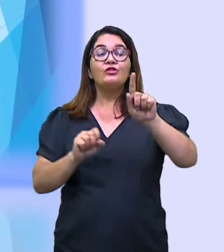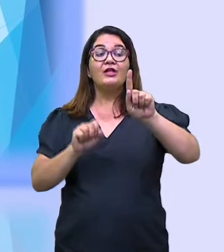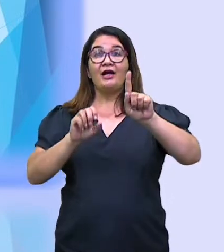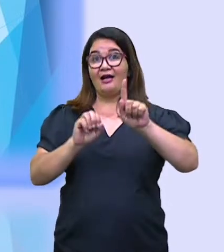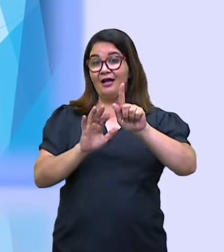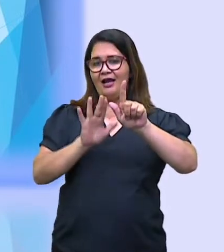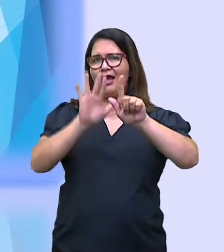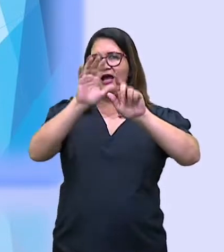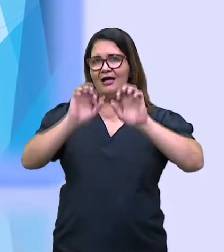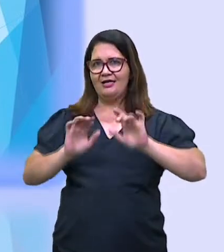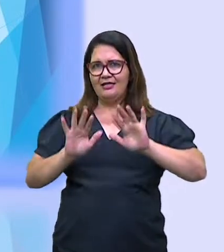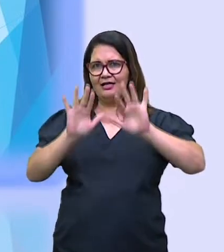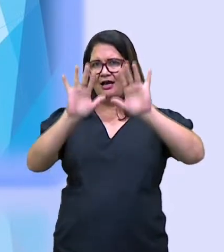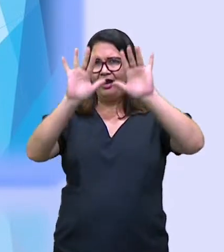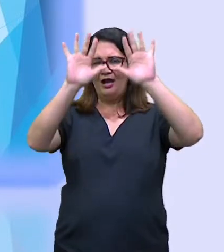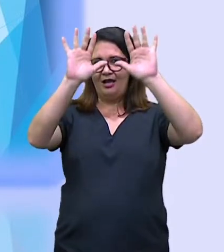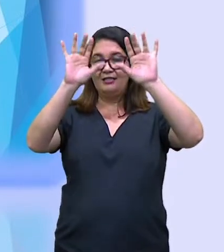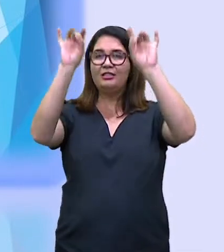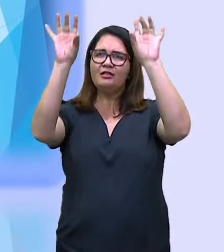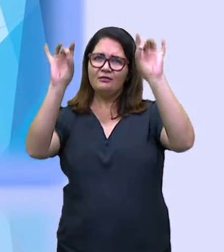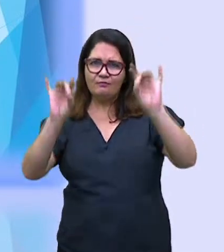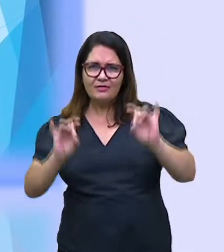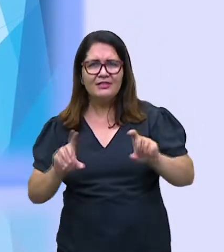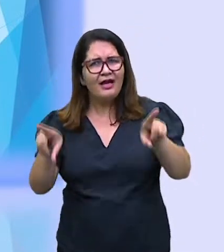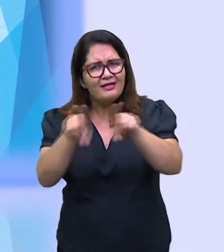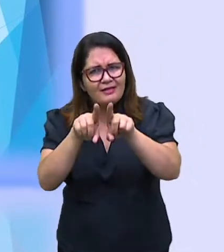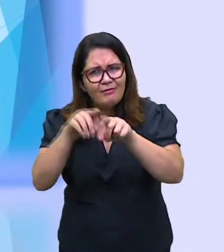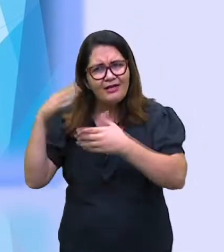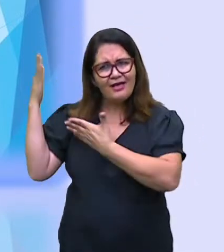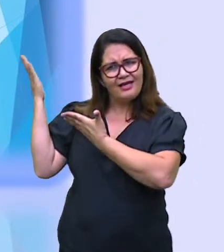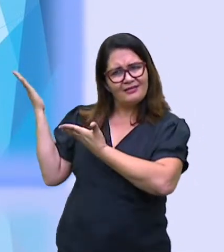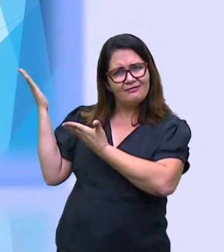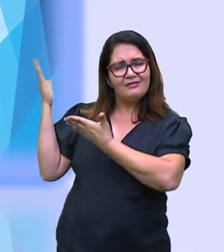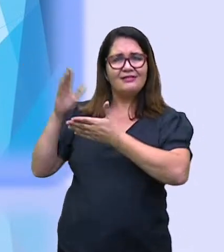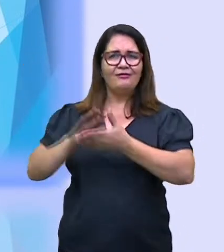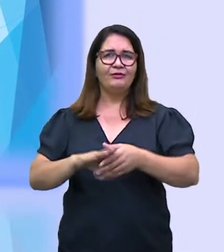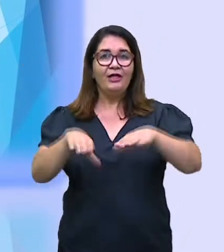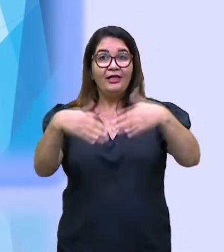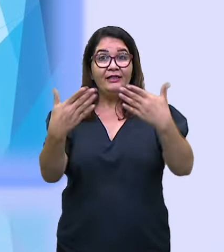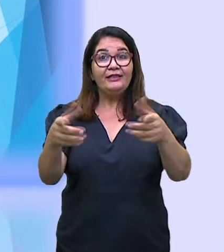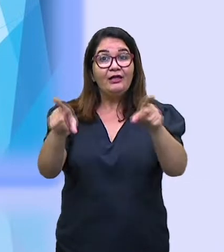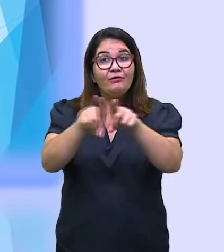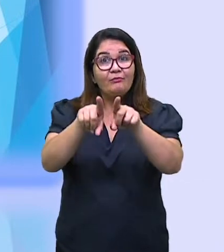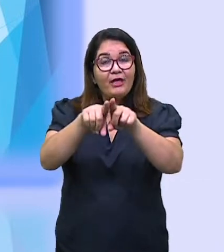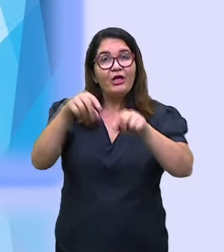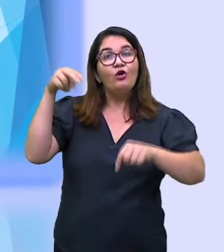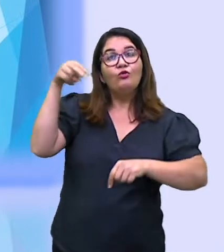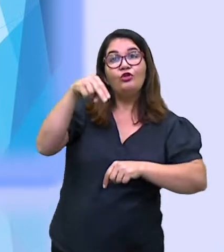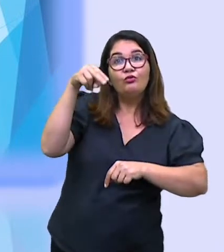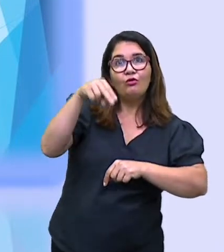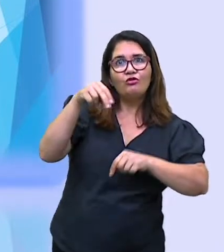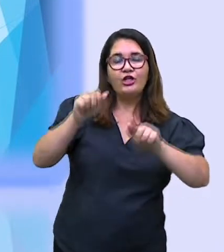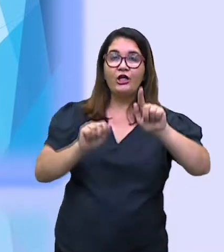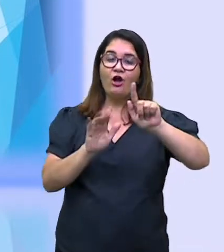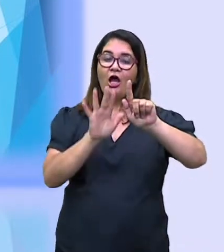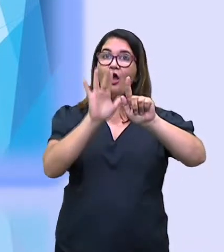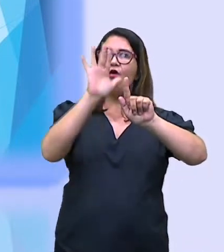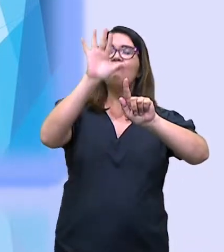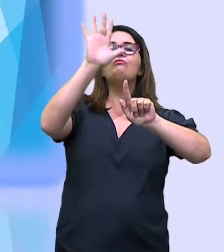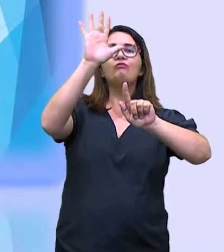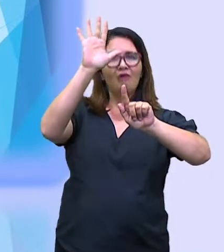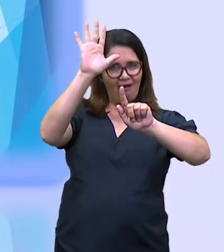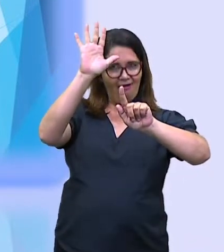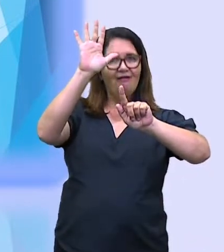O oxigênio e o nitrogênio são os gases de maior abundância, sendo que